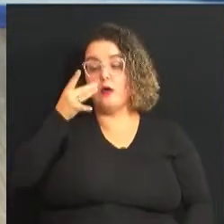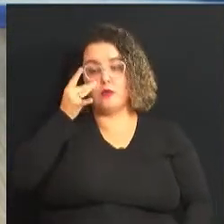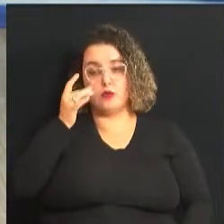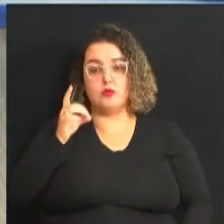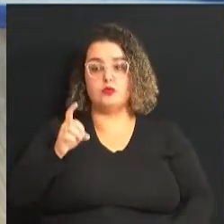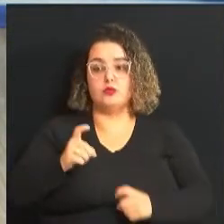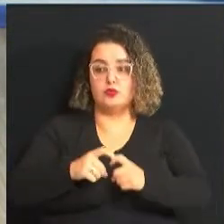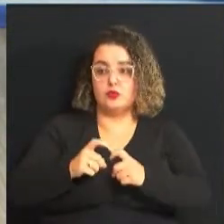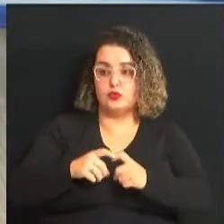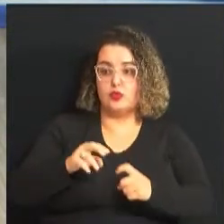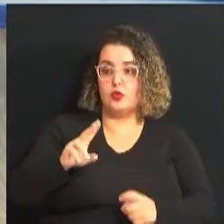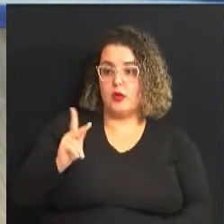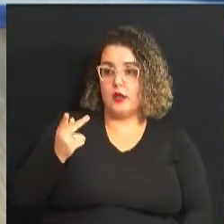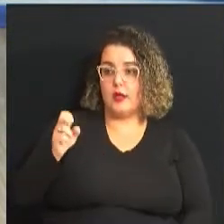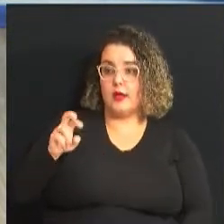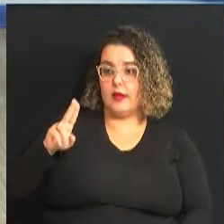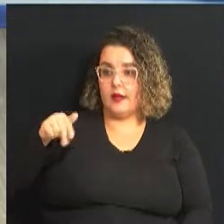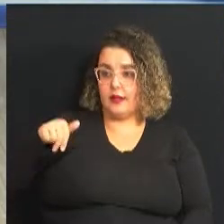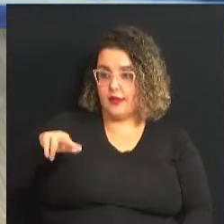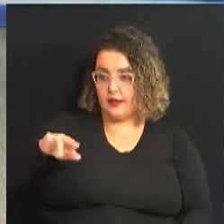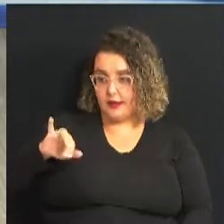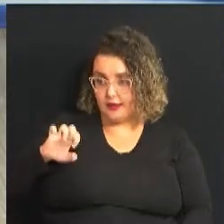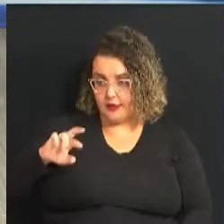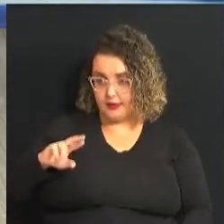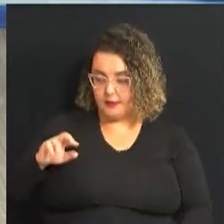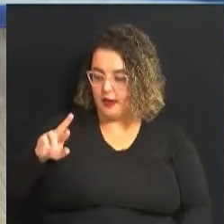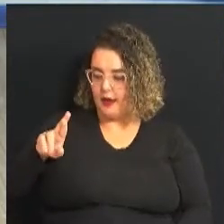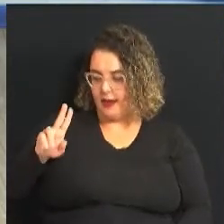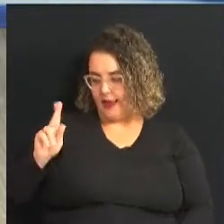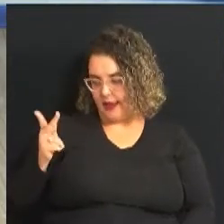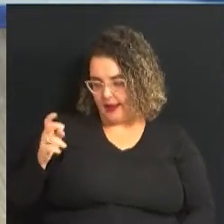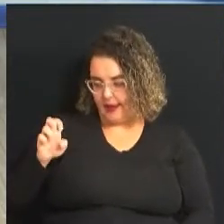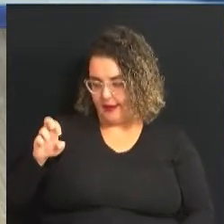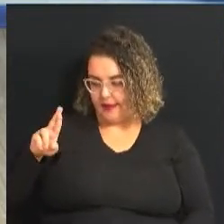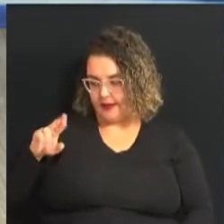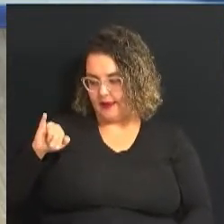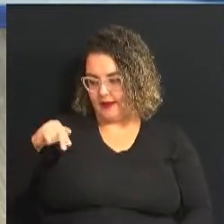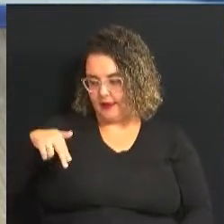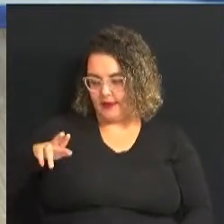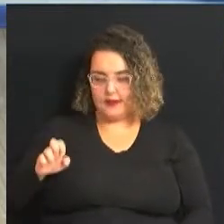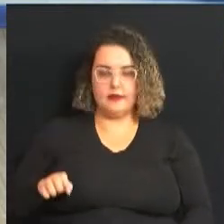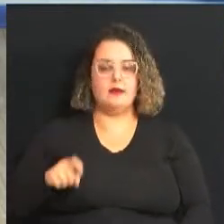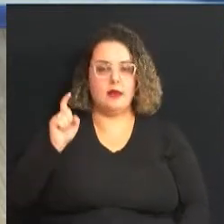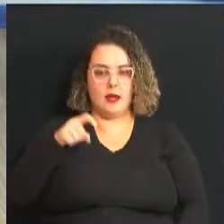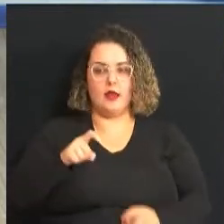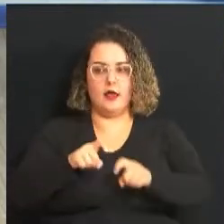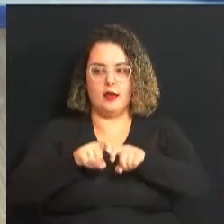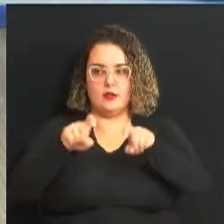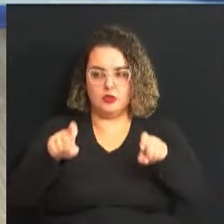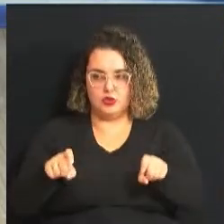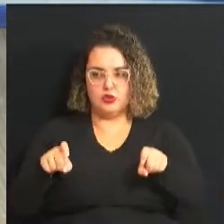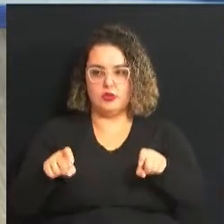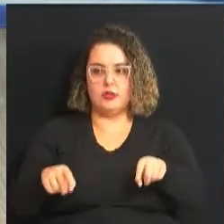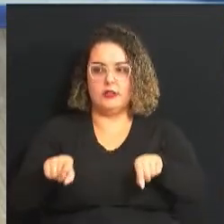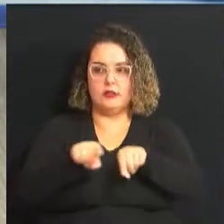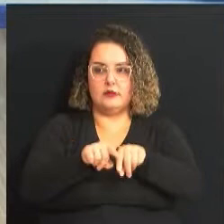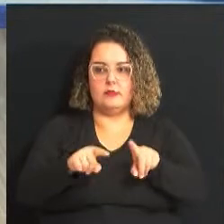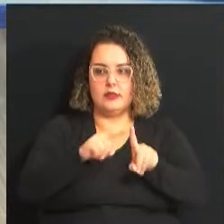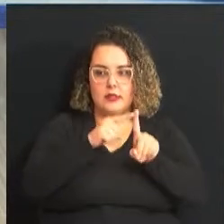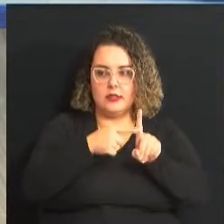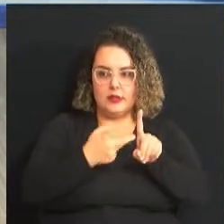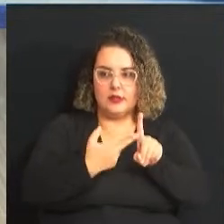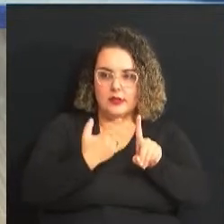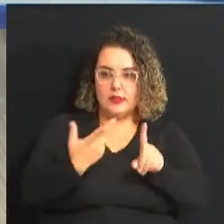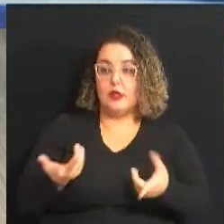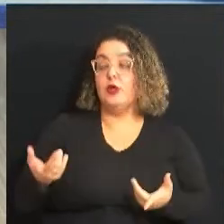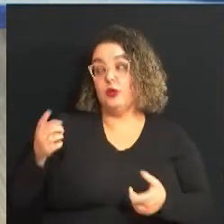Costa Cassiano, ele é ginecologista e obstetra. Doutor, ainda tem pergunta chegando aqui, olha só. A gente